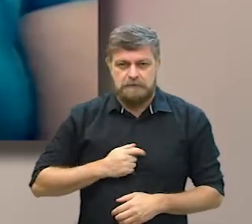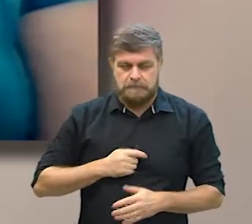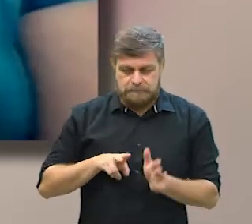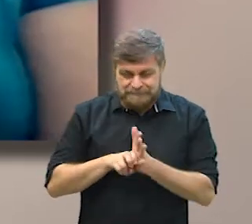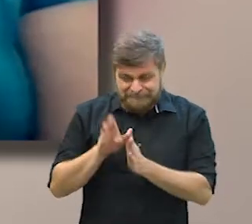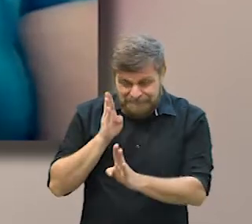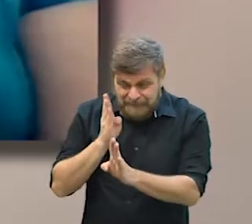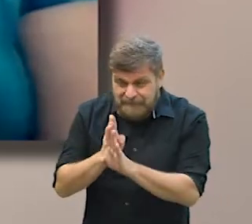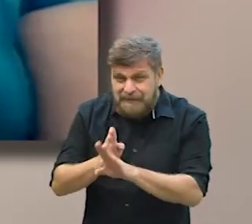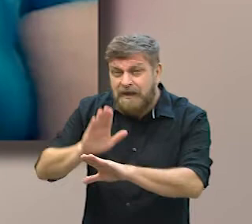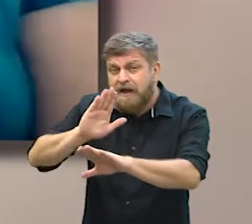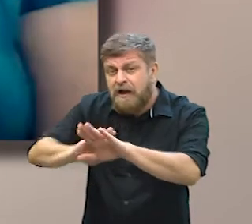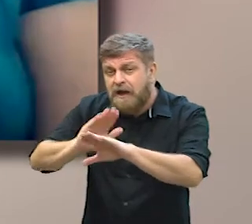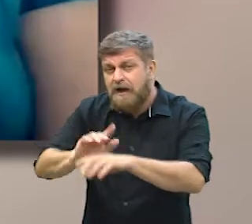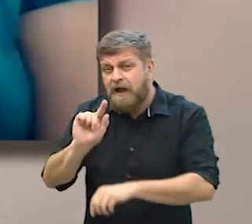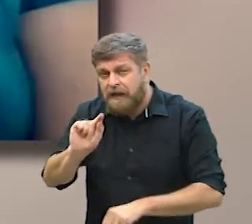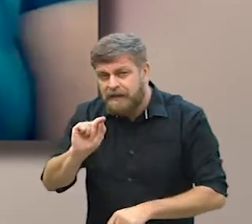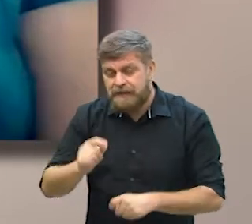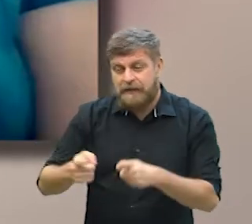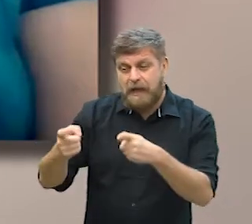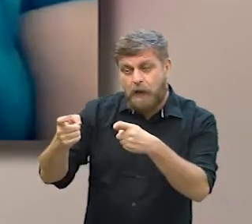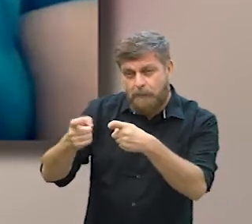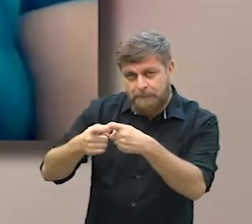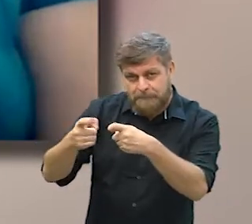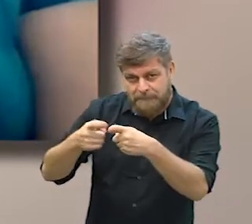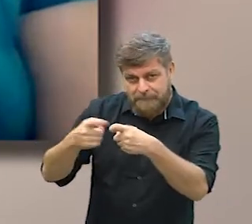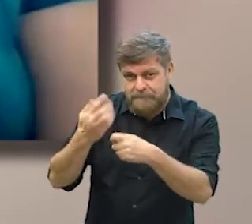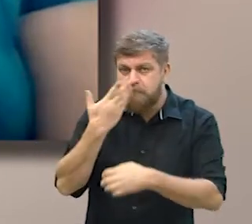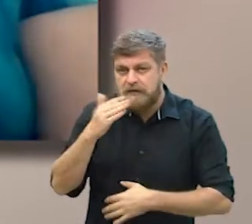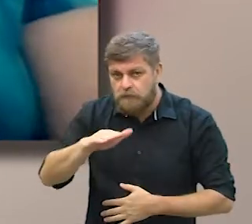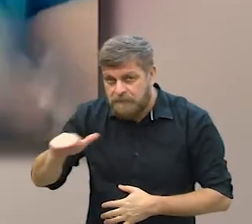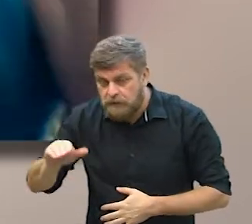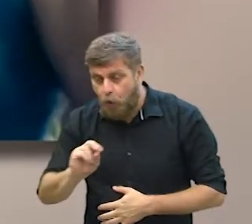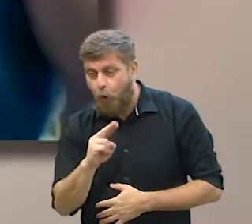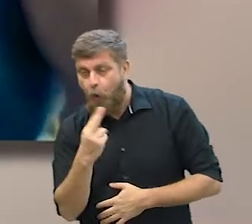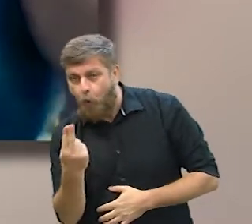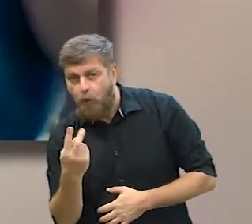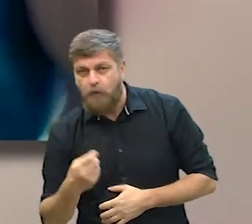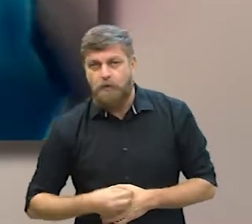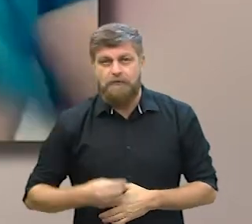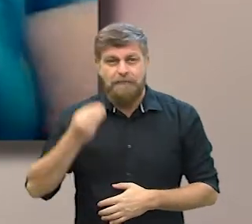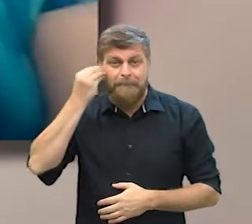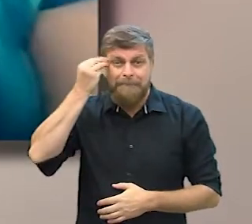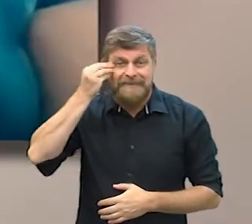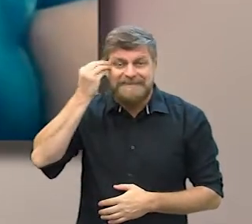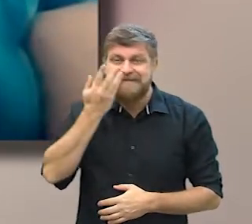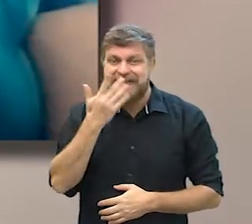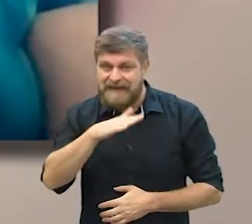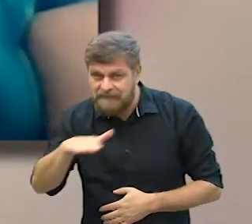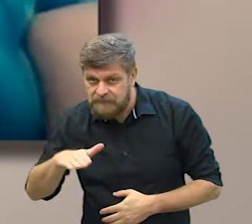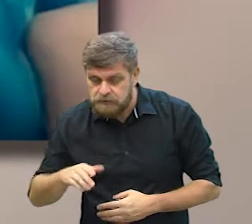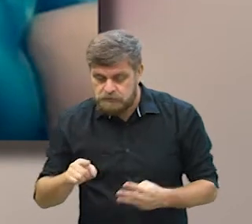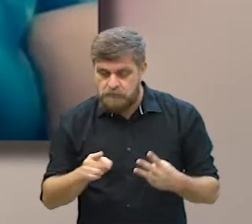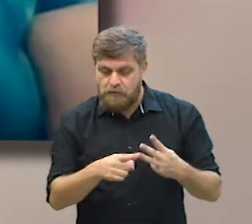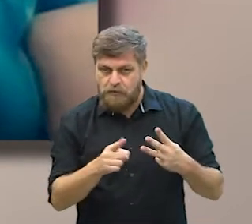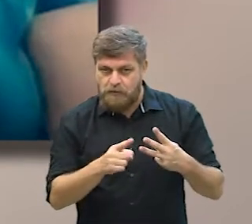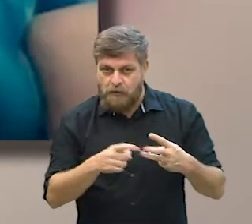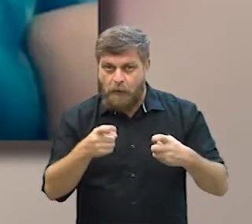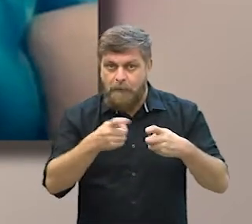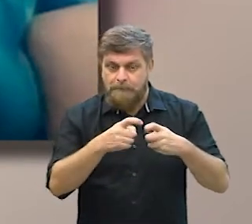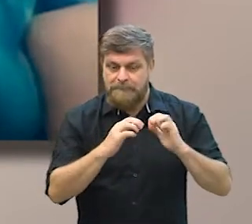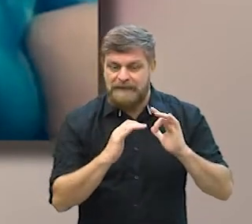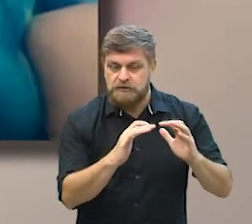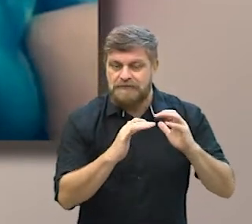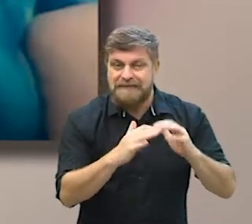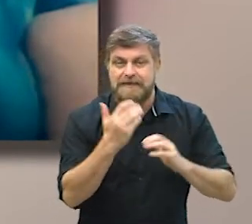diagnóstico, na verdade, quem faz em geral, ou o pediatra ou psiquiatra infantil, ou até